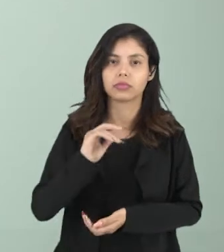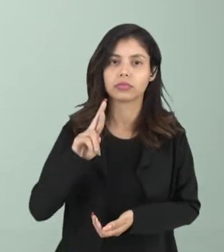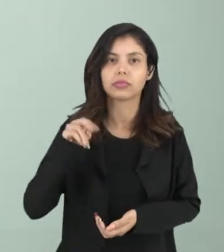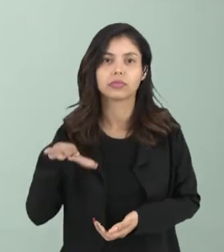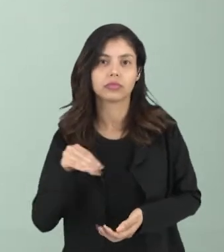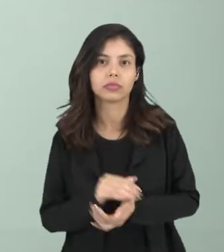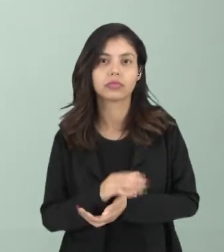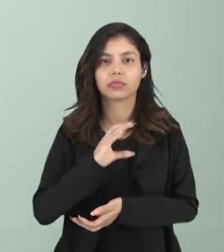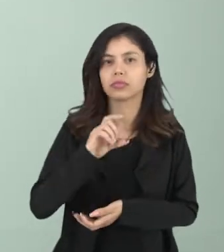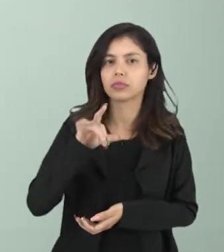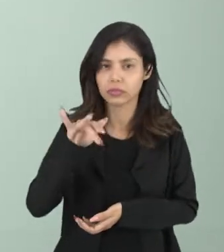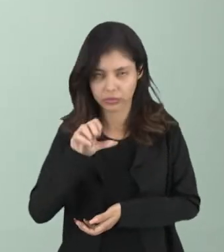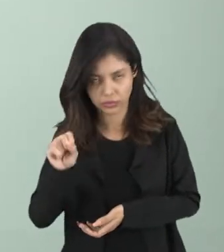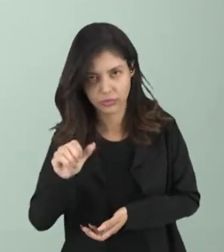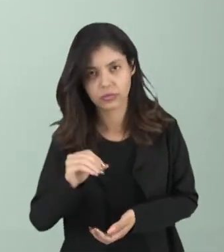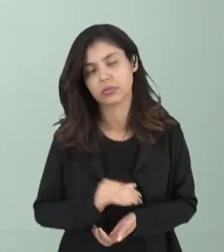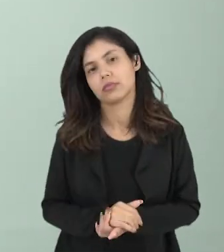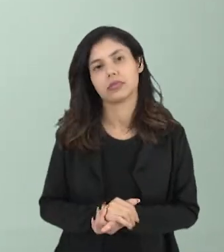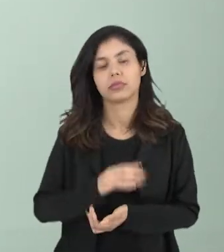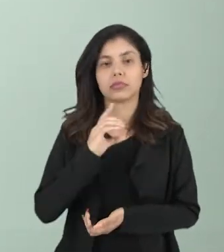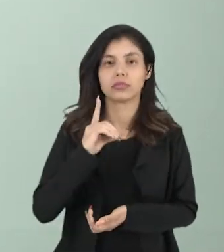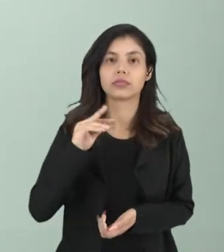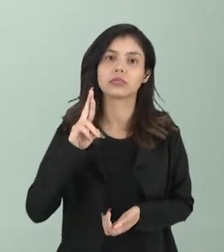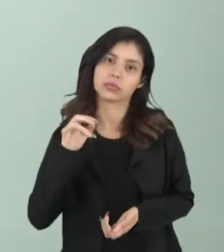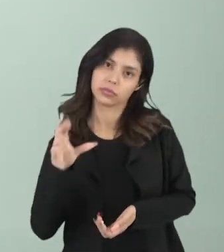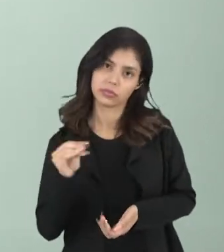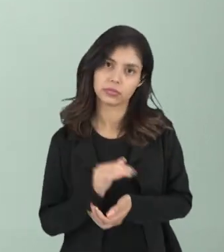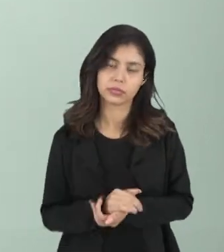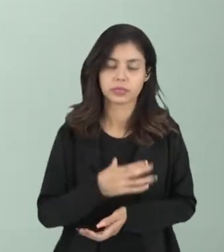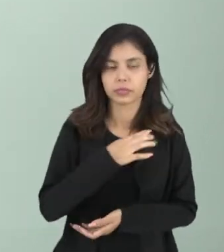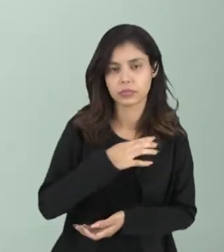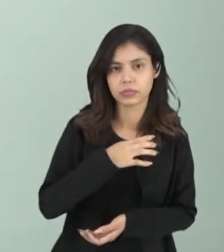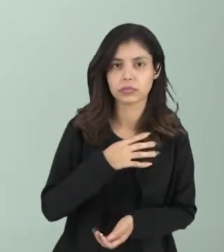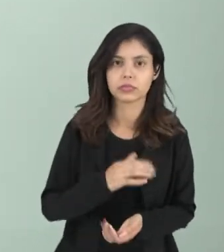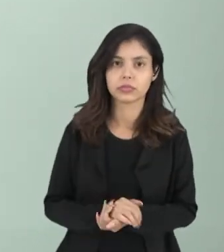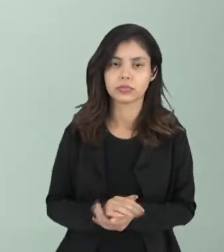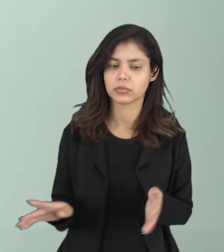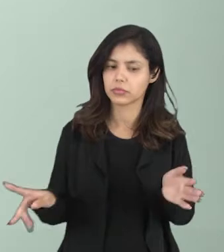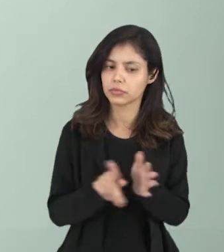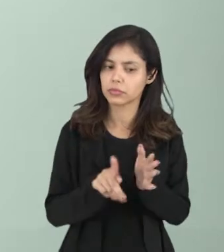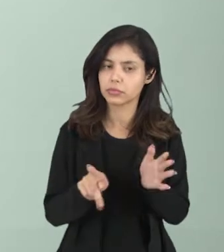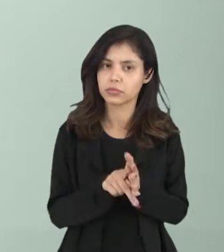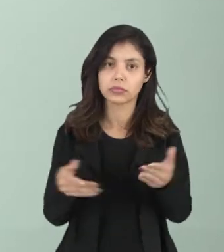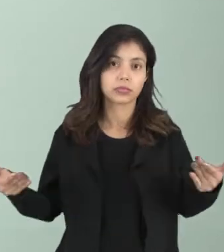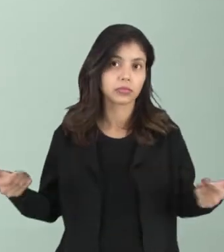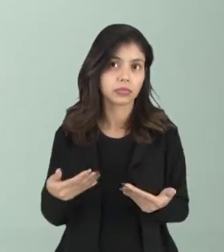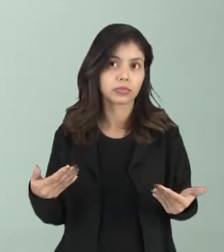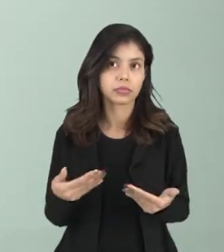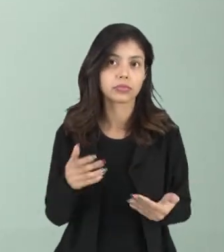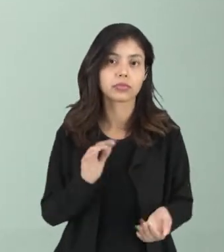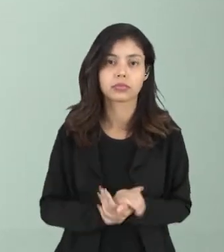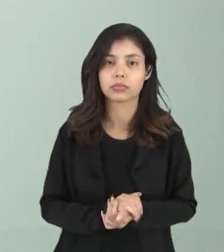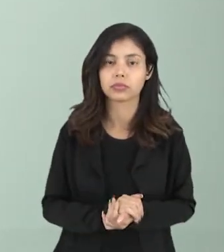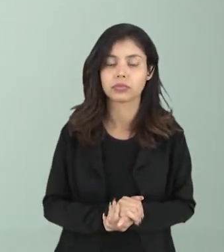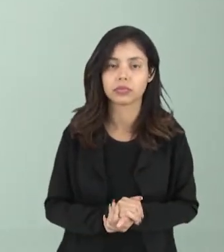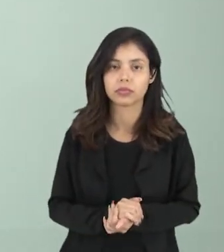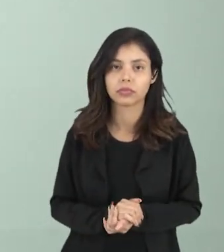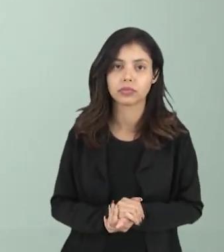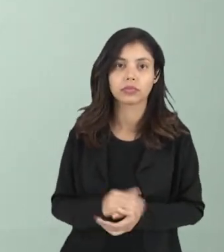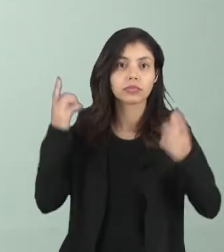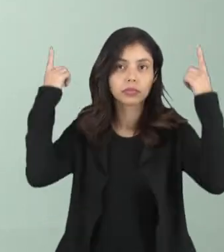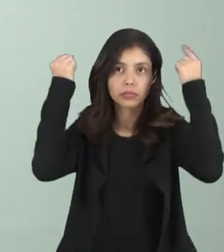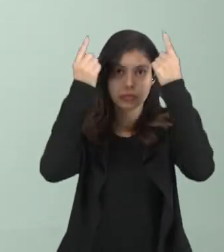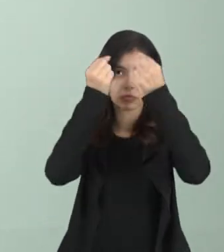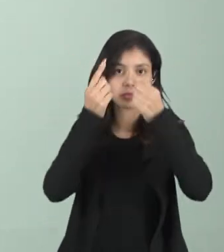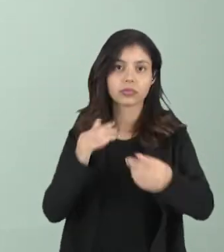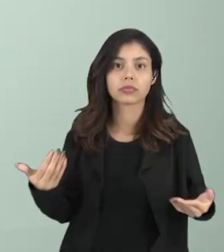Corinto, Colosso, né? Decápolis, cidades que hoje pertencem, né, à Grécia,